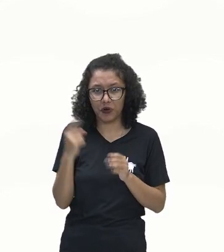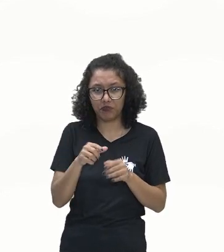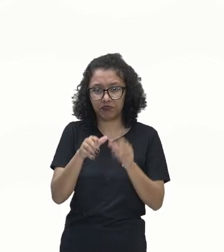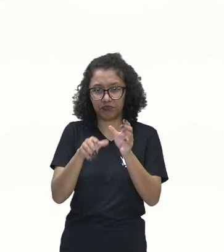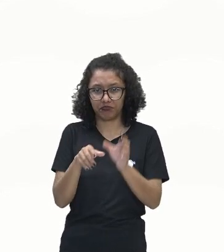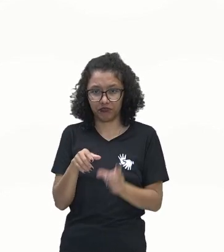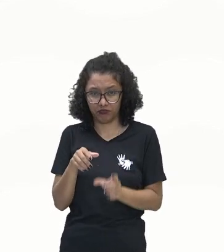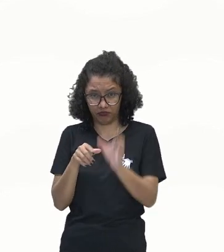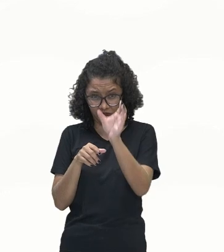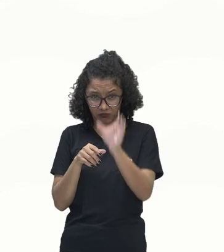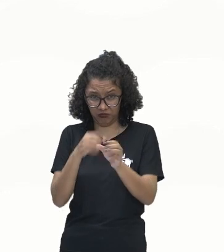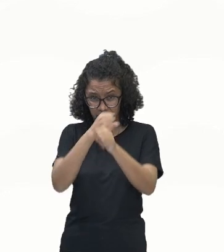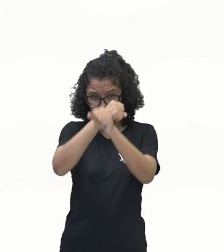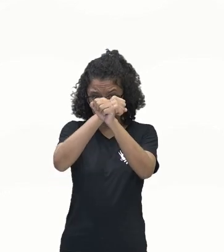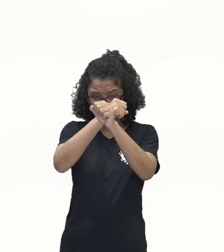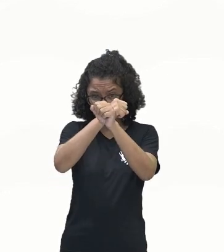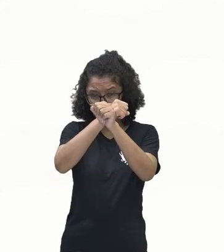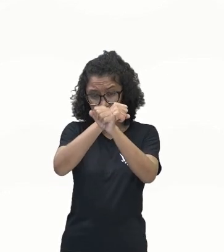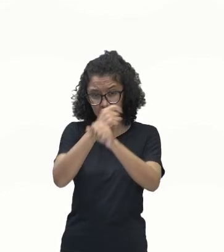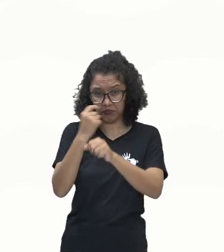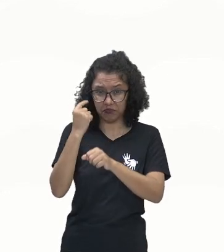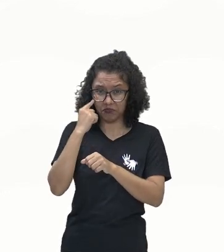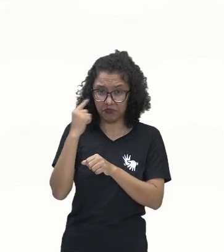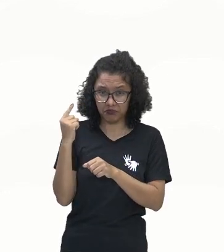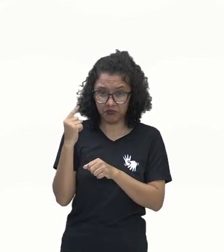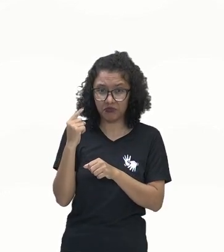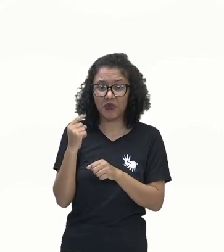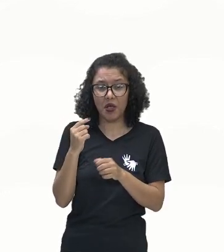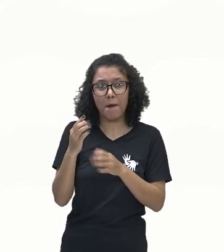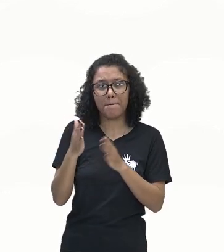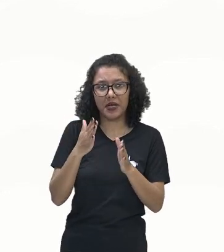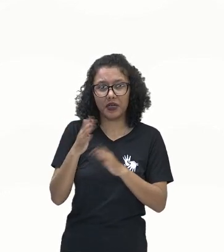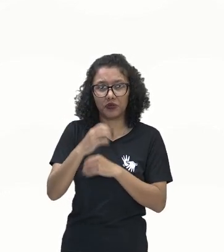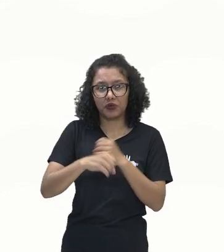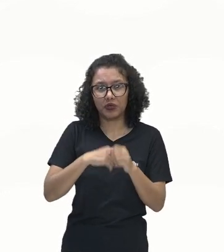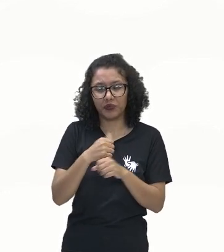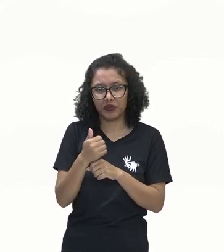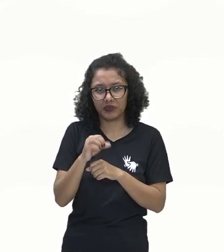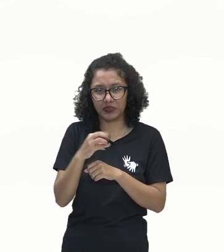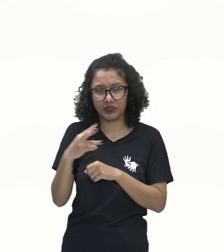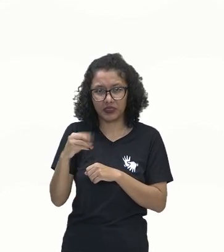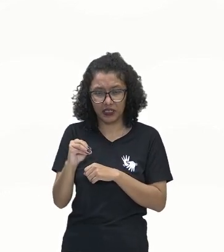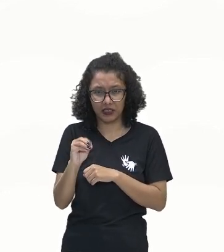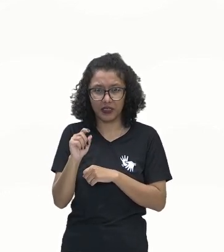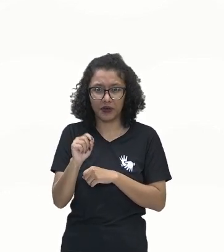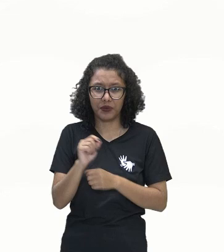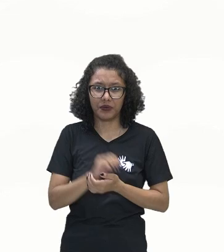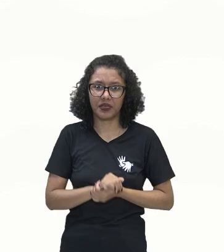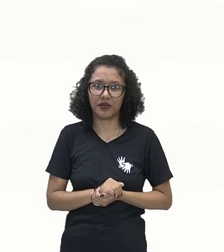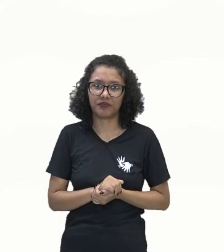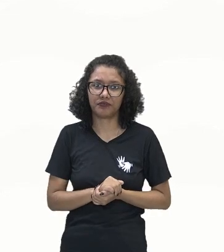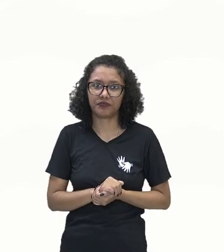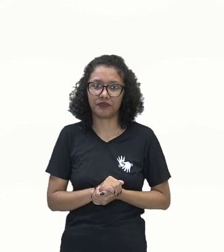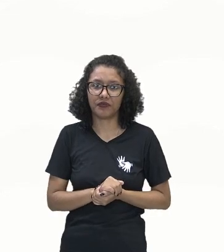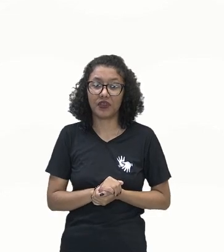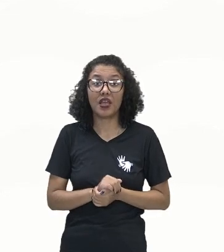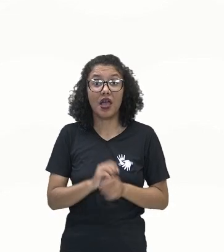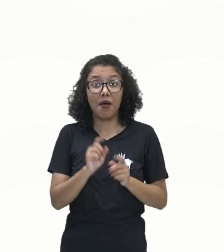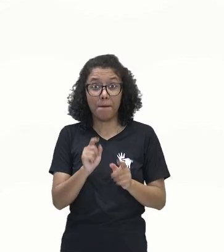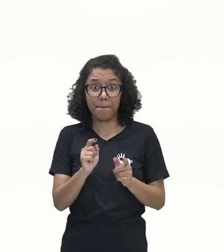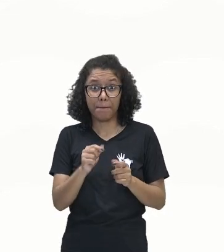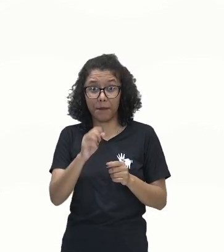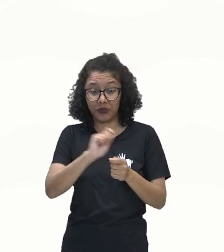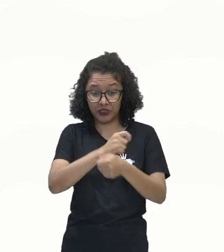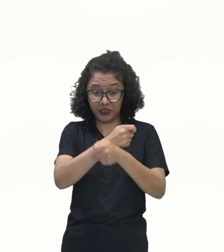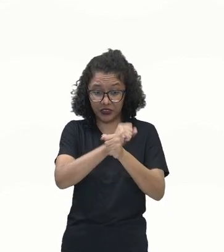de 1830. Era uma forma de fazer com que esses escravizados eles não saíssem do local, ficavam